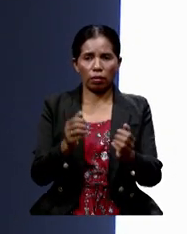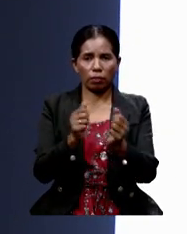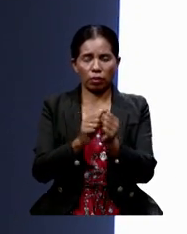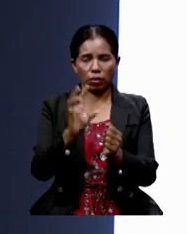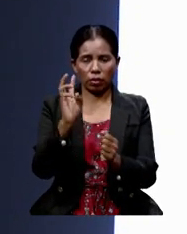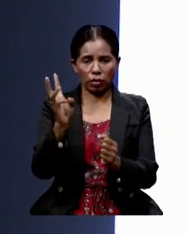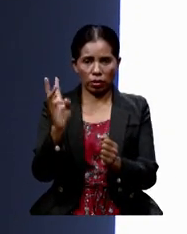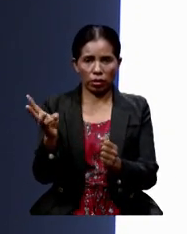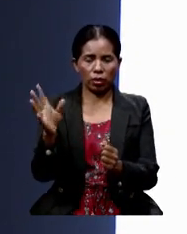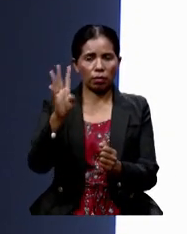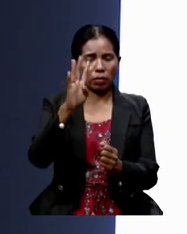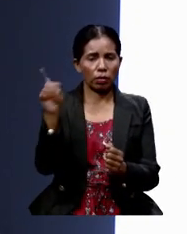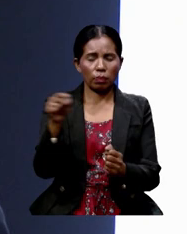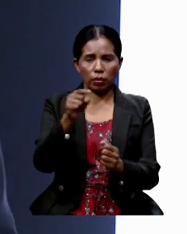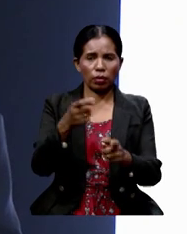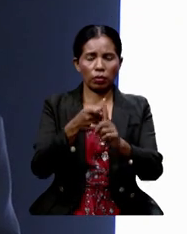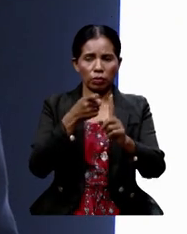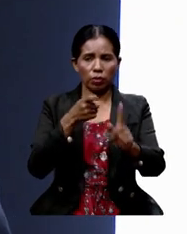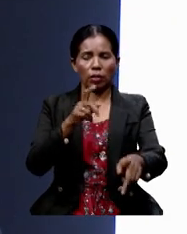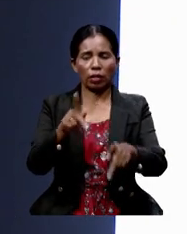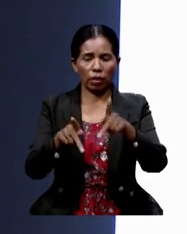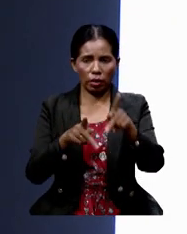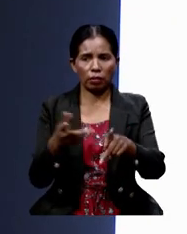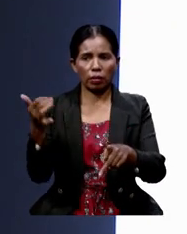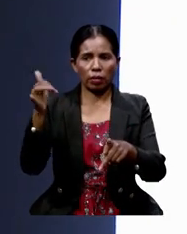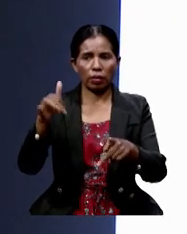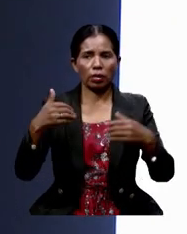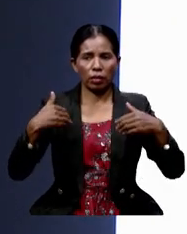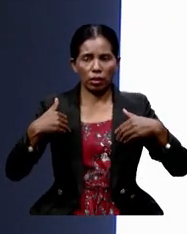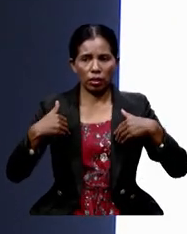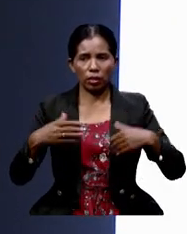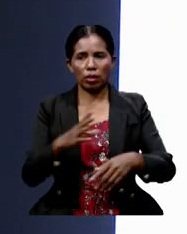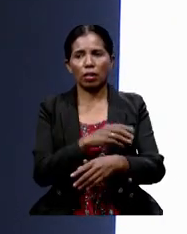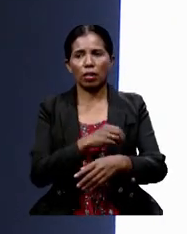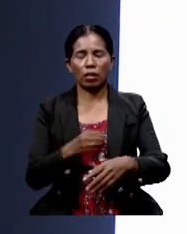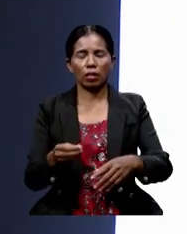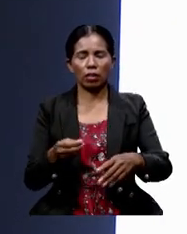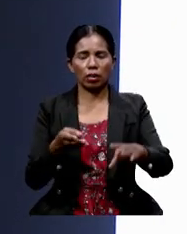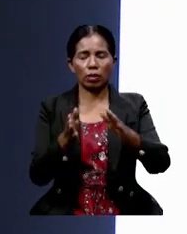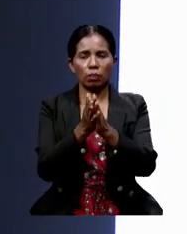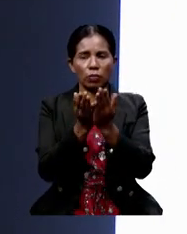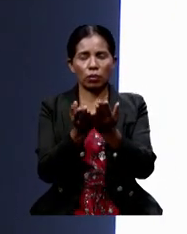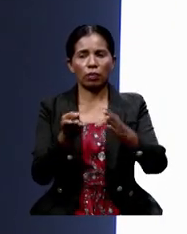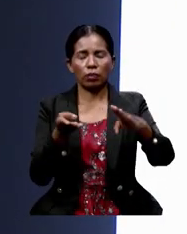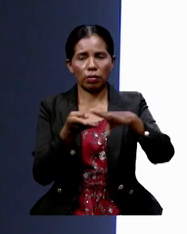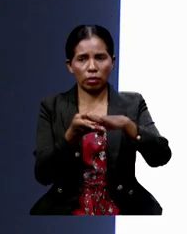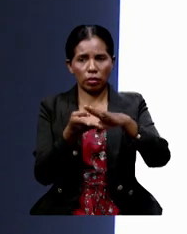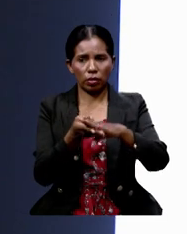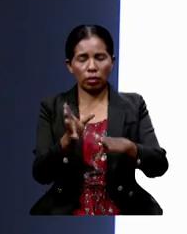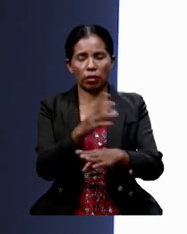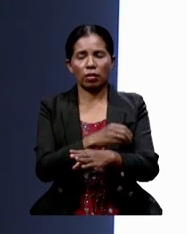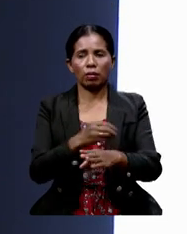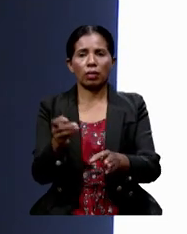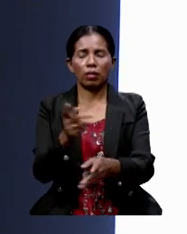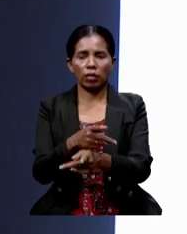64% da população adulta maca e a conta bancária, tanto conta bancária depósito ou conta bancária crédito.